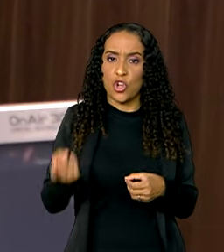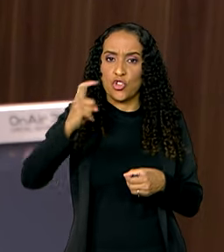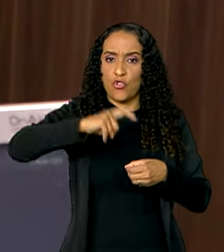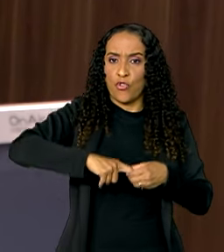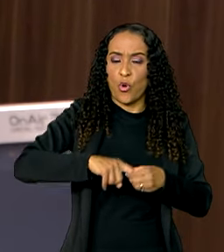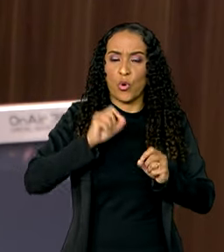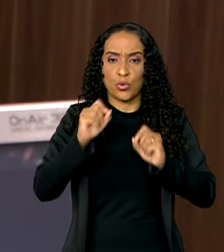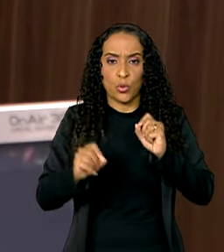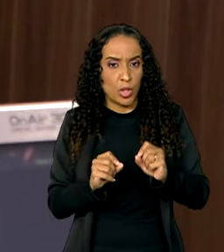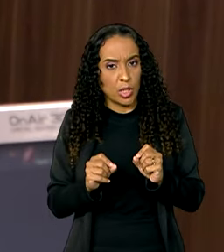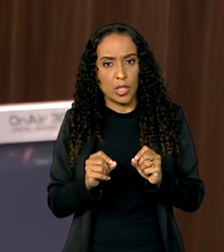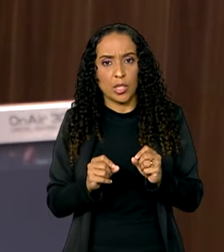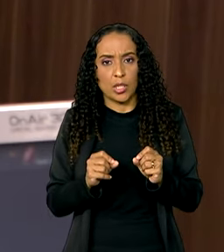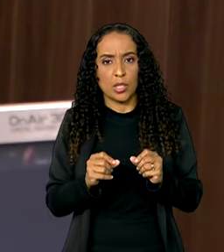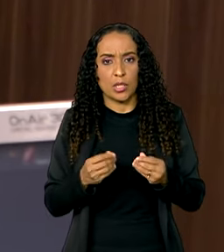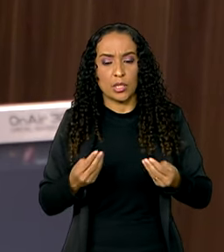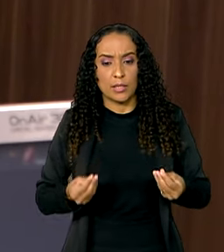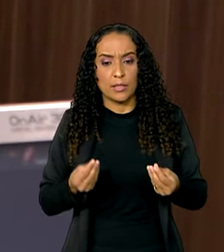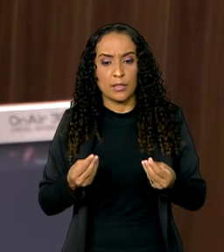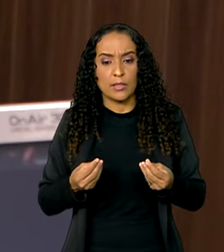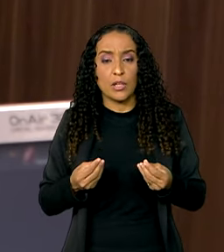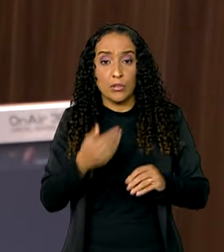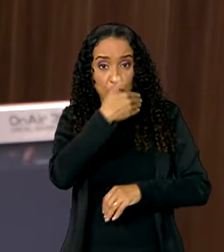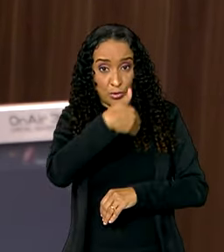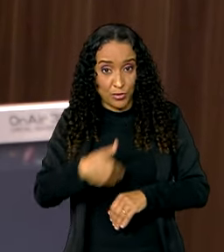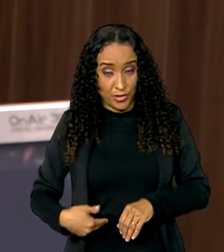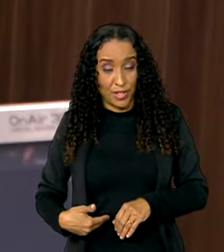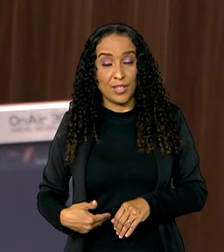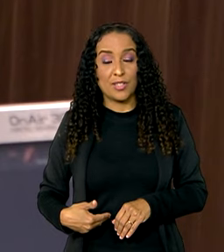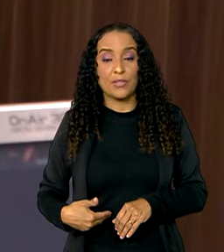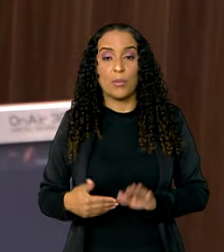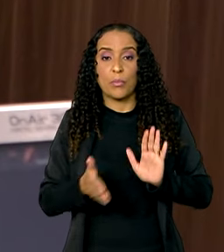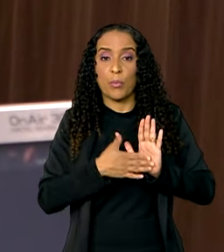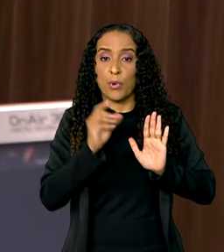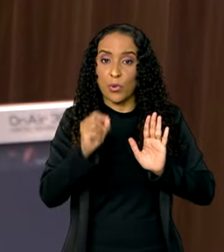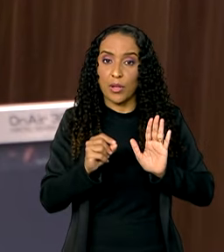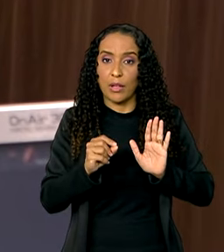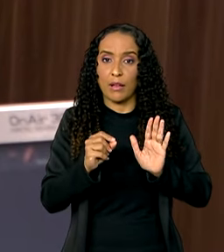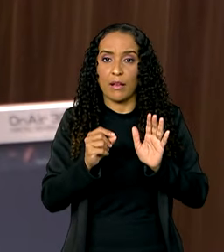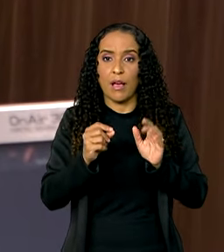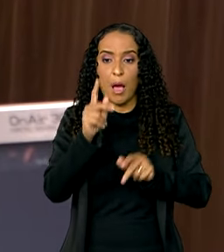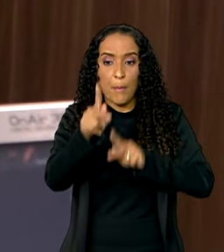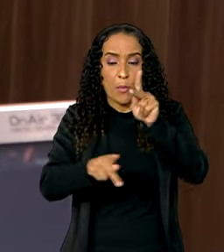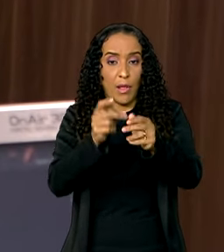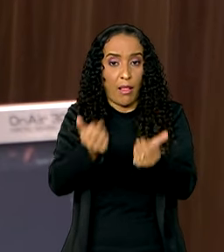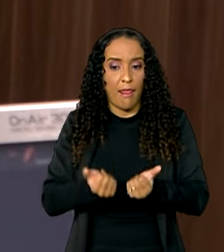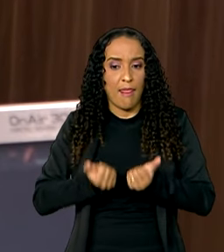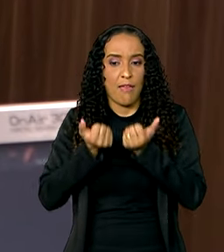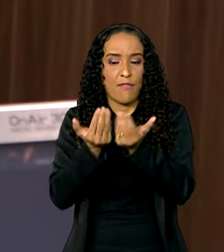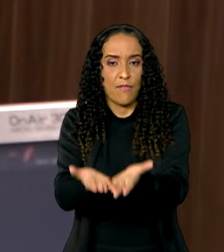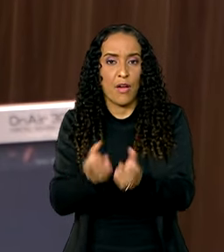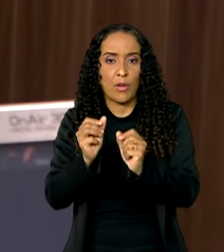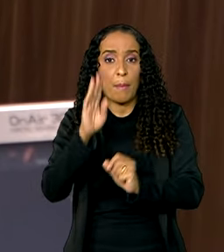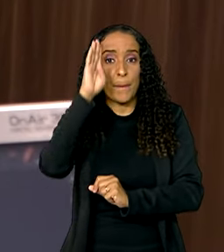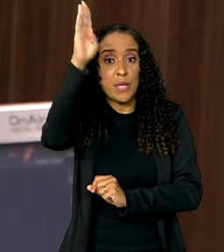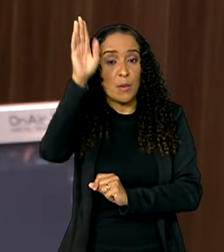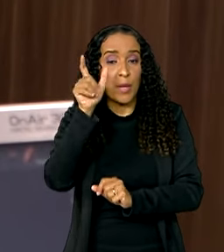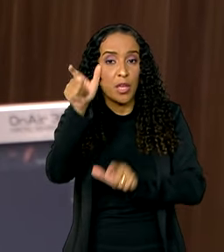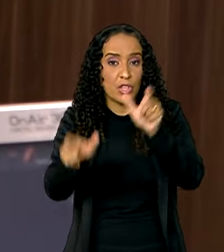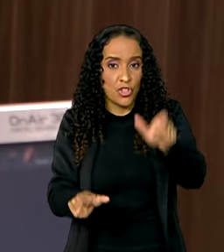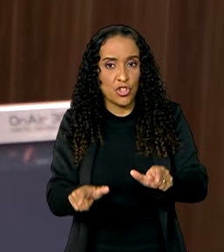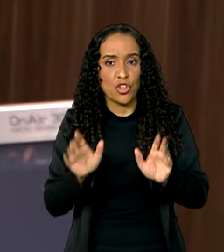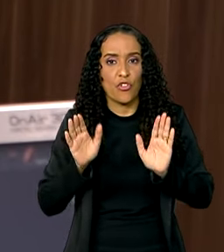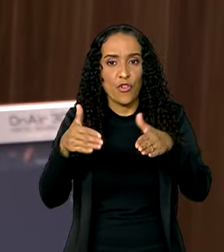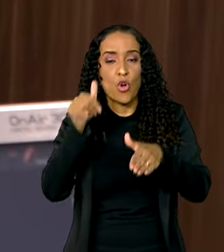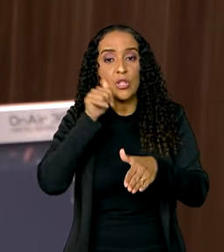eh eh eh desse governo né no qual se propõe é em levar a população eh principalmente no